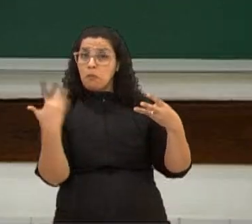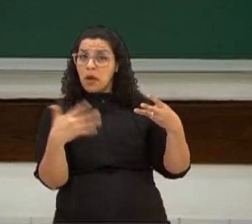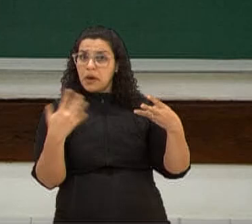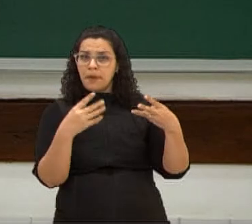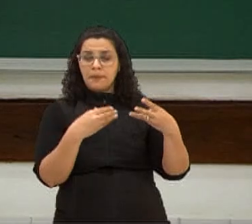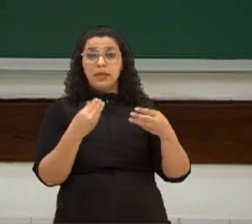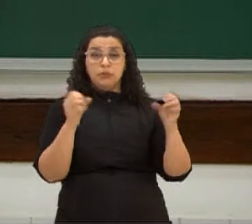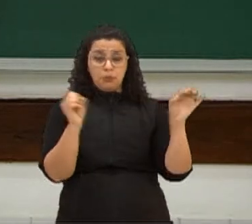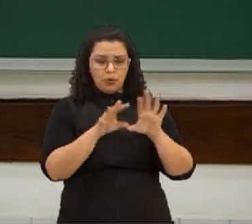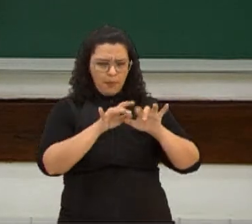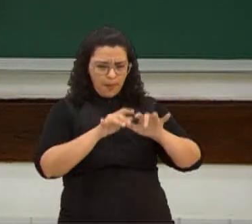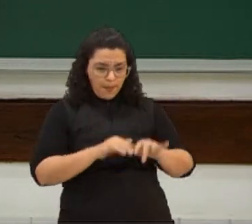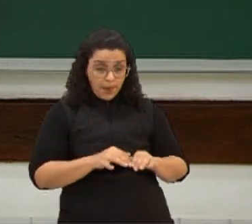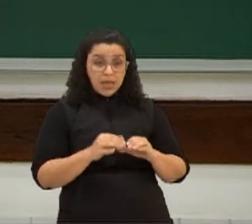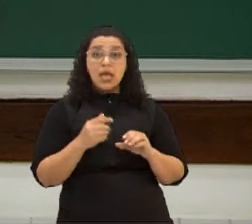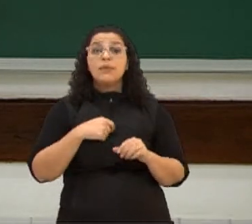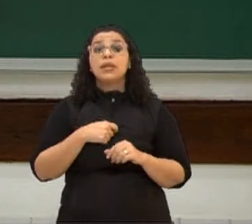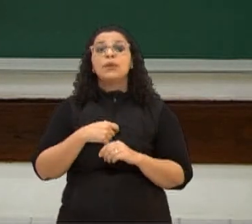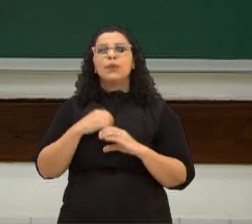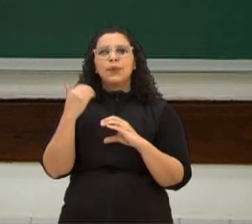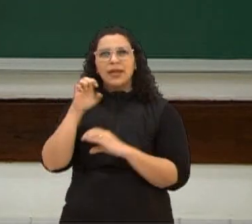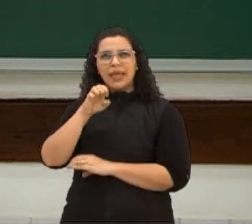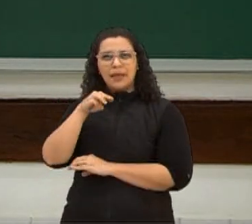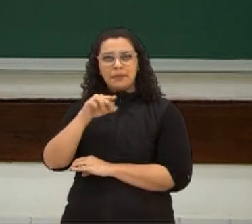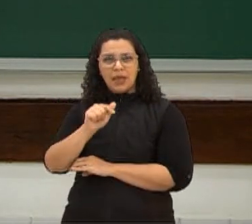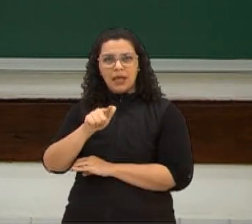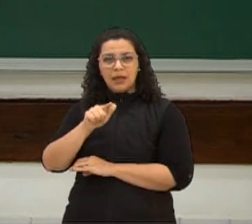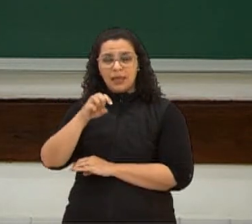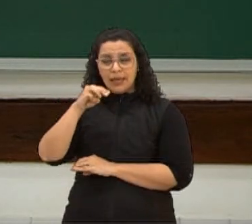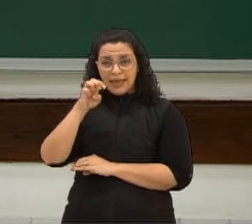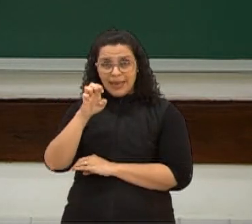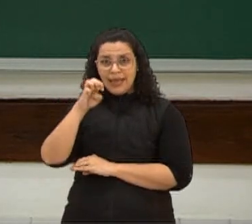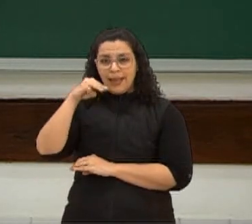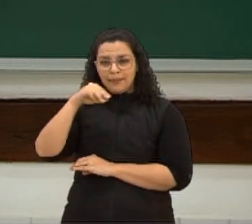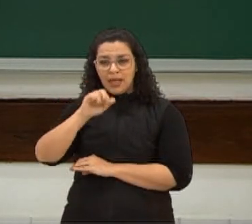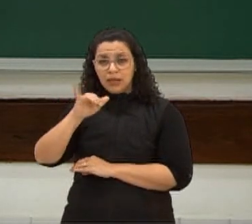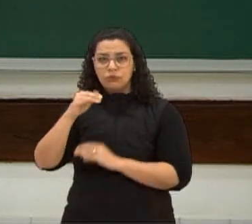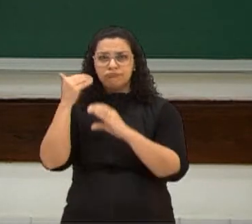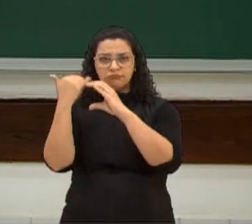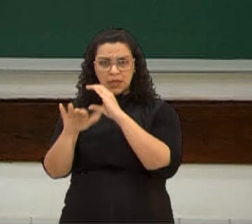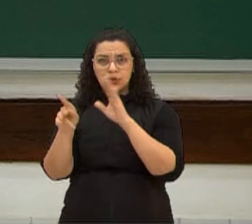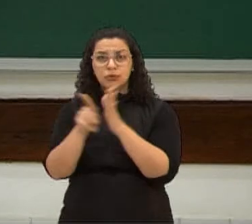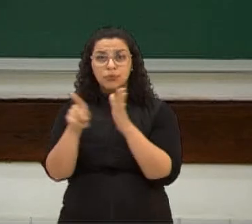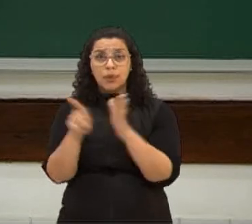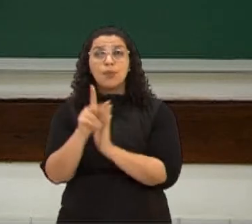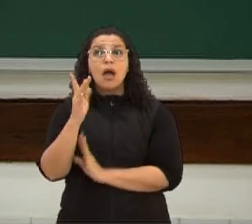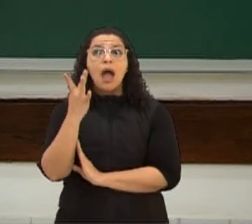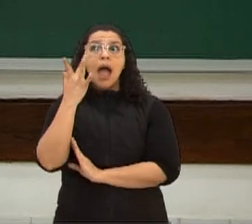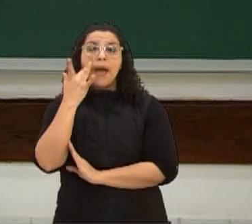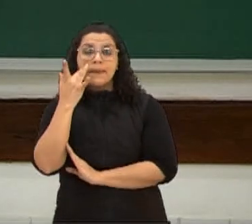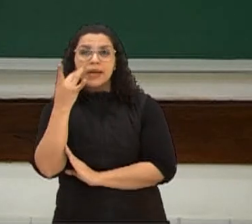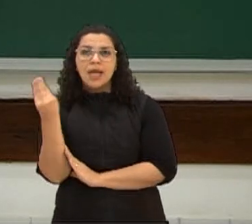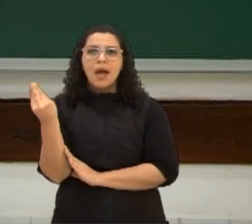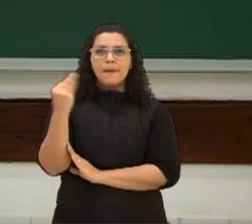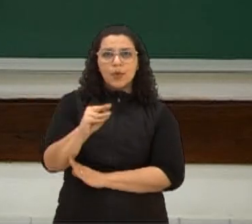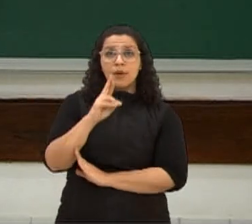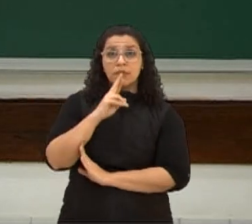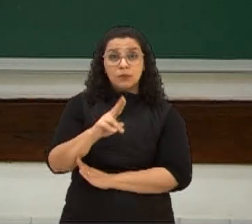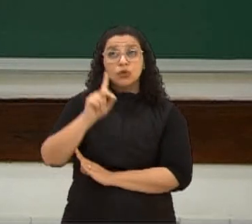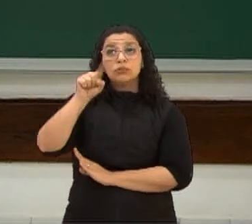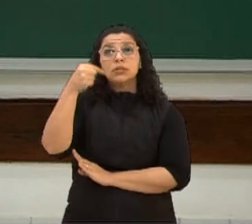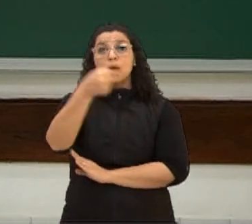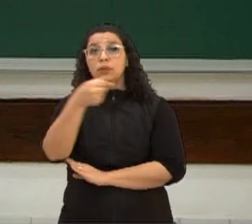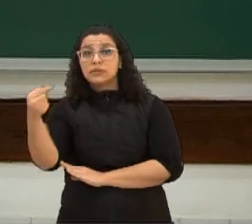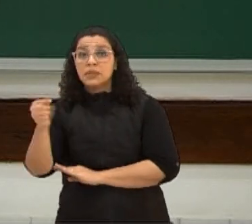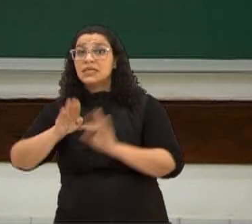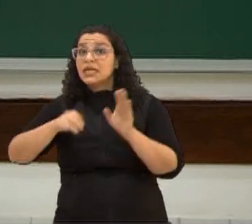para o periódico que a publicou. Ele vai publicar aquilo somente no outro dia, ou na outra semana, ou em alguns casos, em